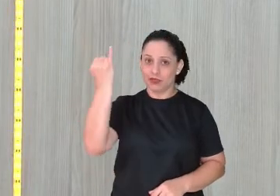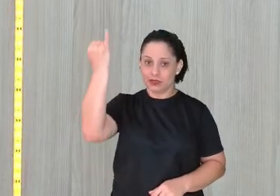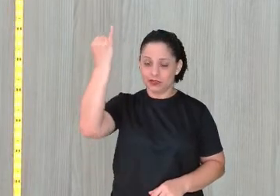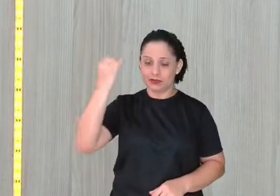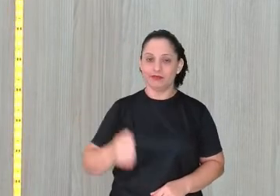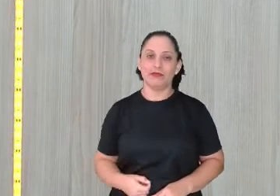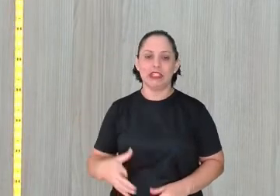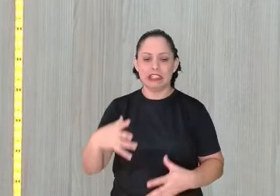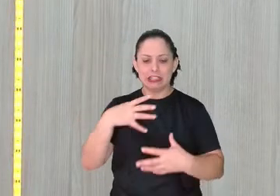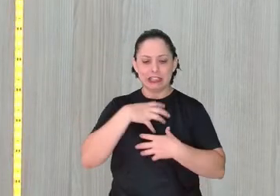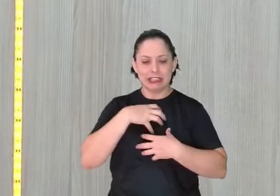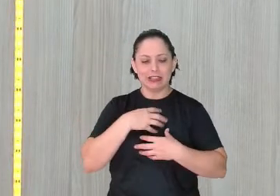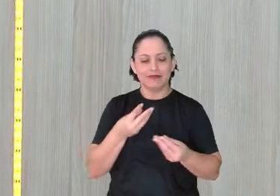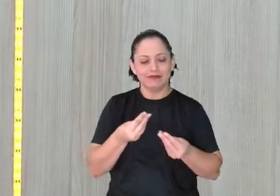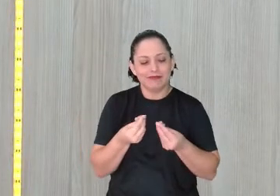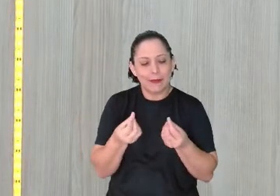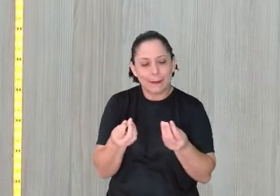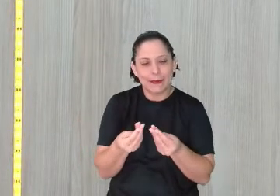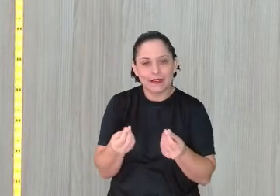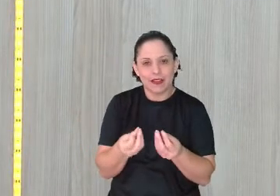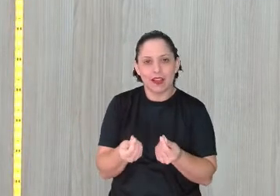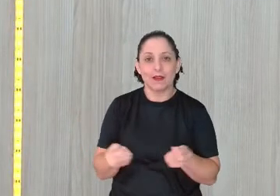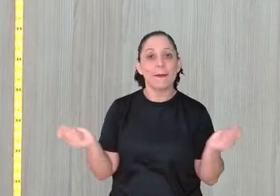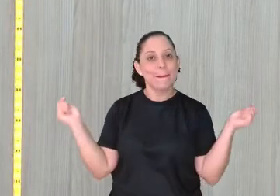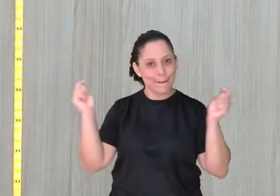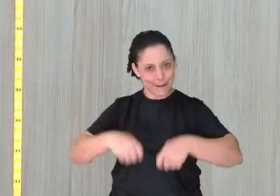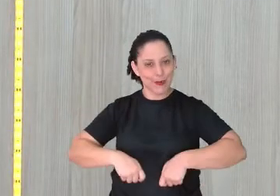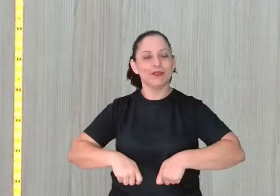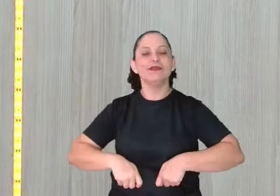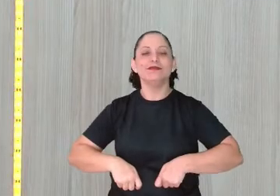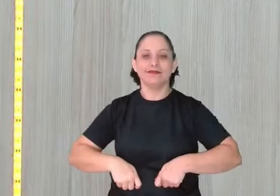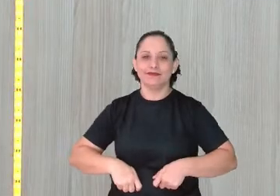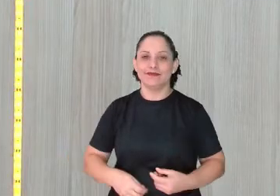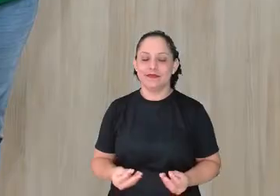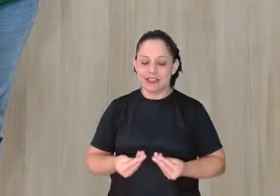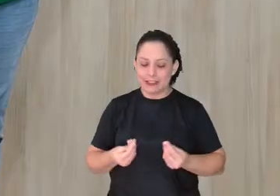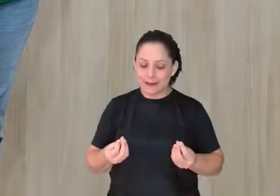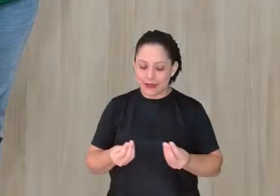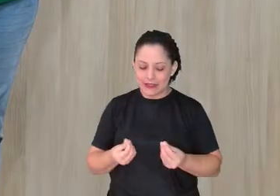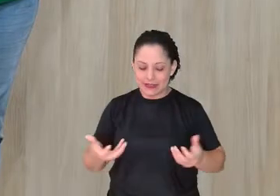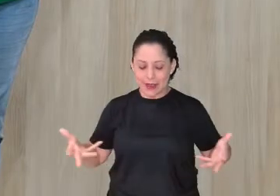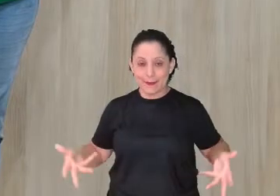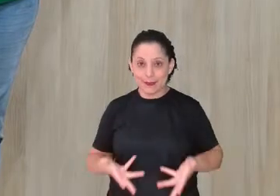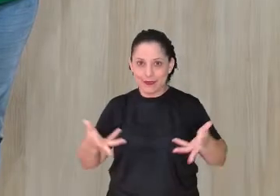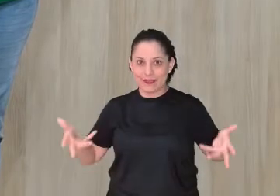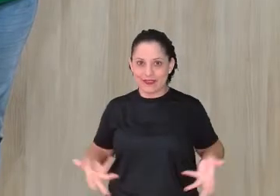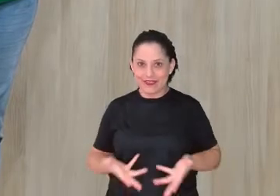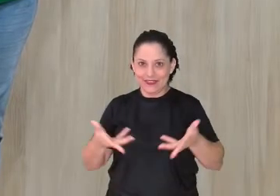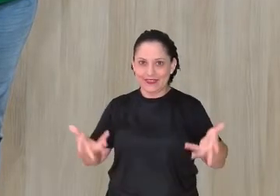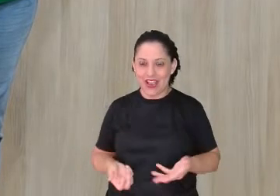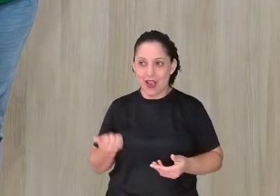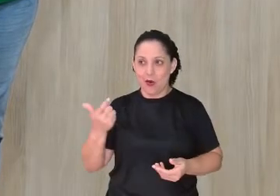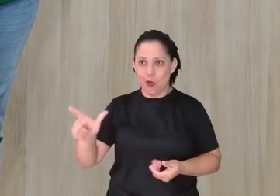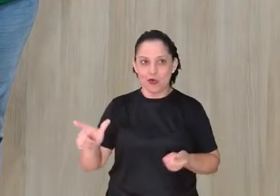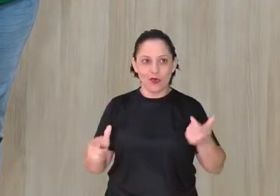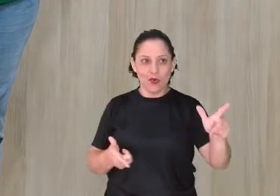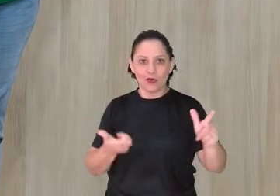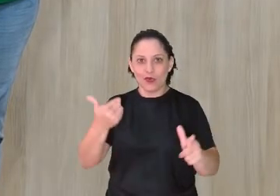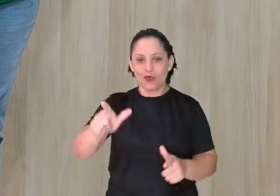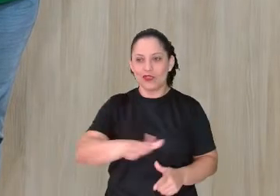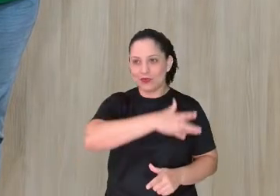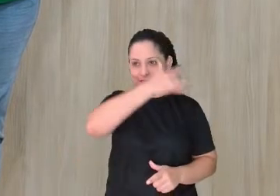se sensibiliza, você também tem esse poder, né? De sensibilizar os outros, né?